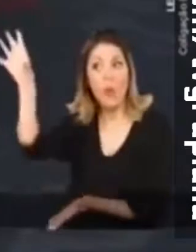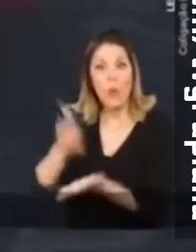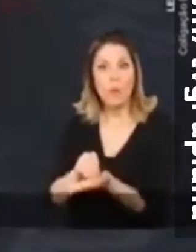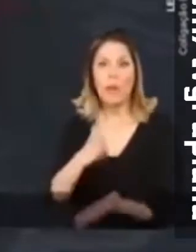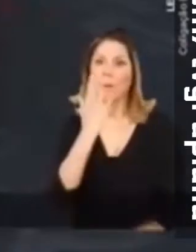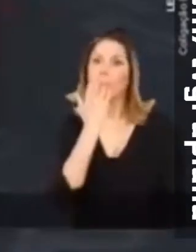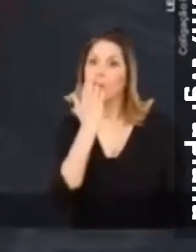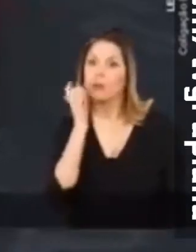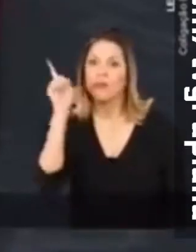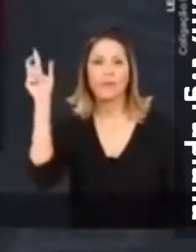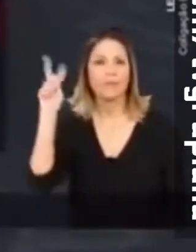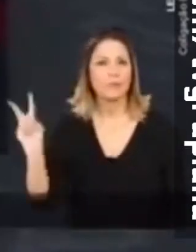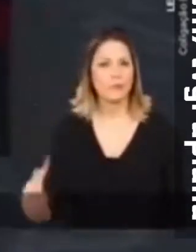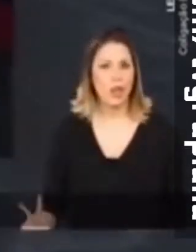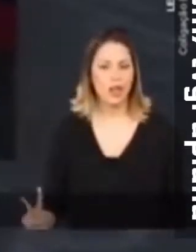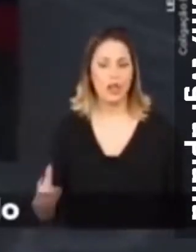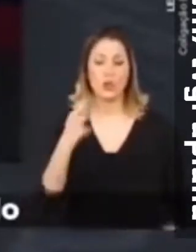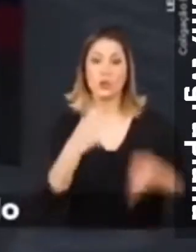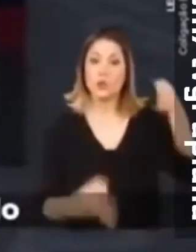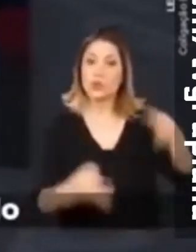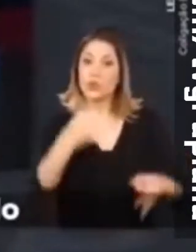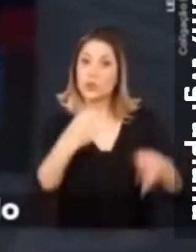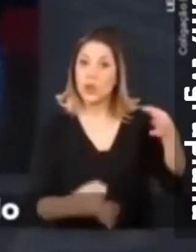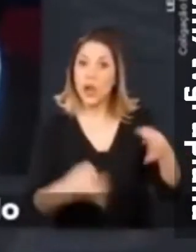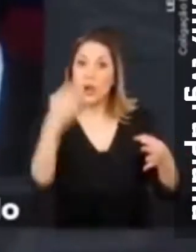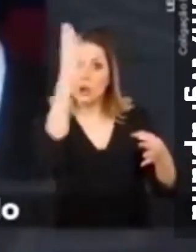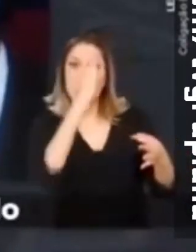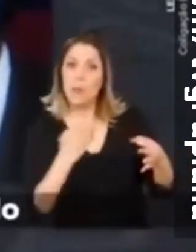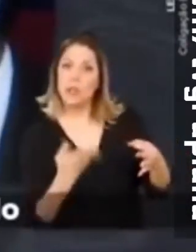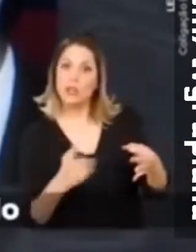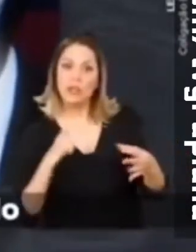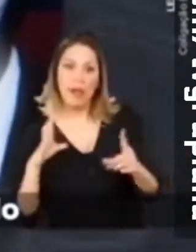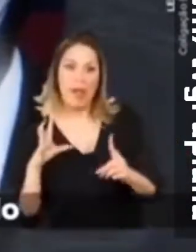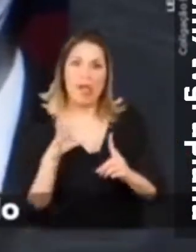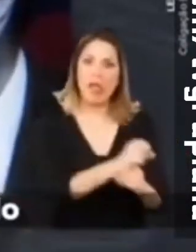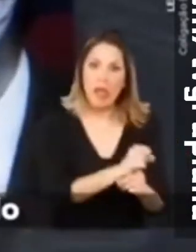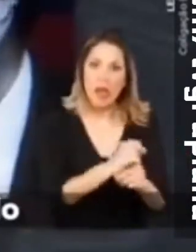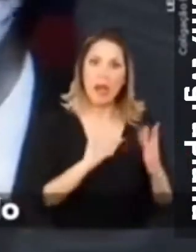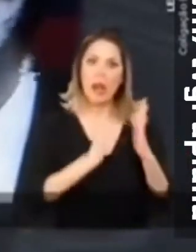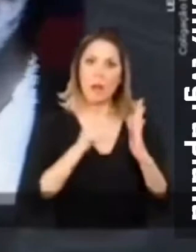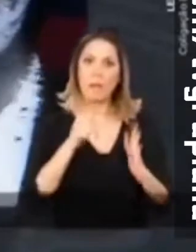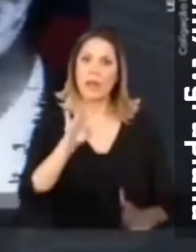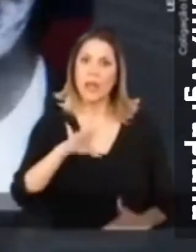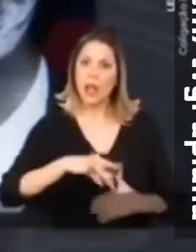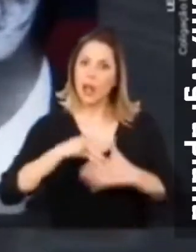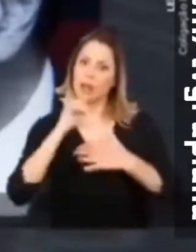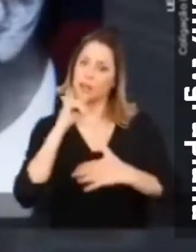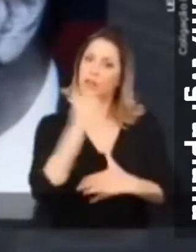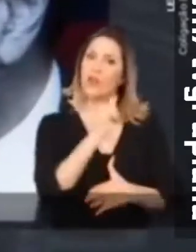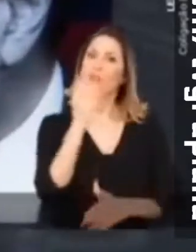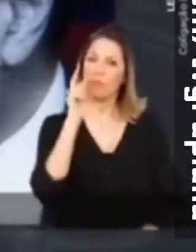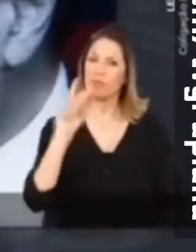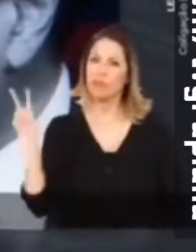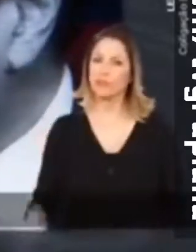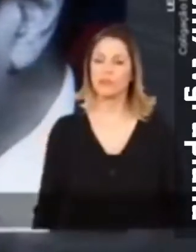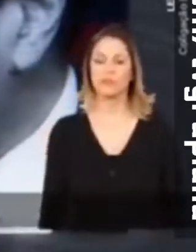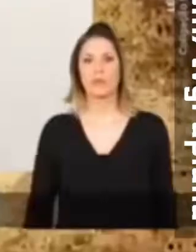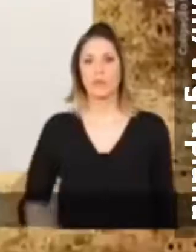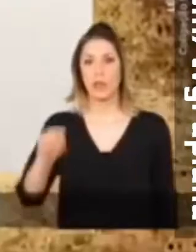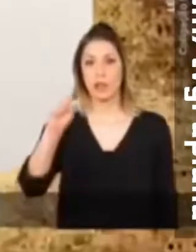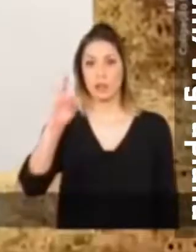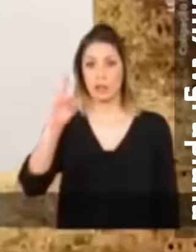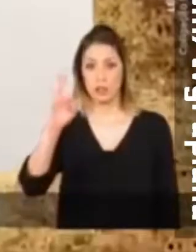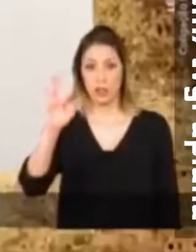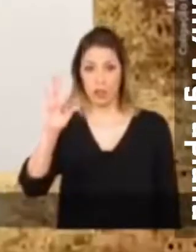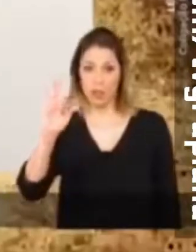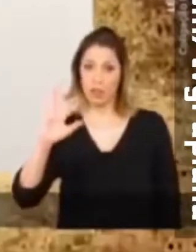como Maduro fez na Venezuela. O judiciário brasileiro foi duramente ameaçado por líderes petistas. Veja. Tem